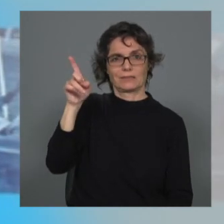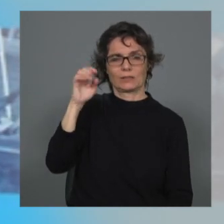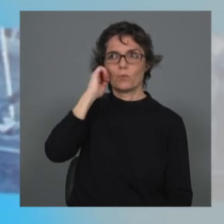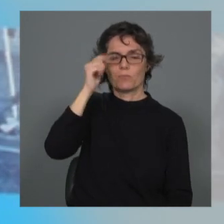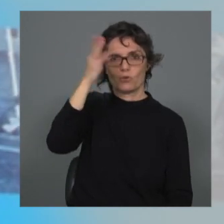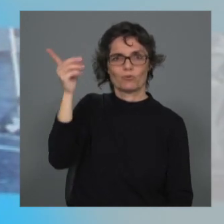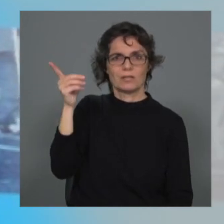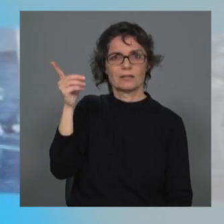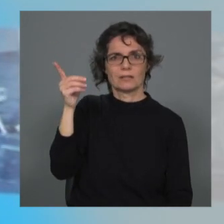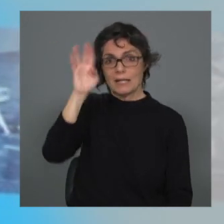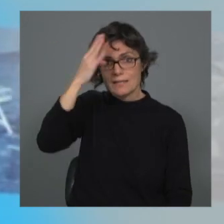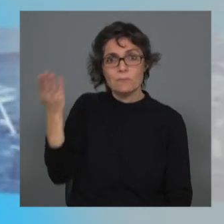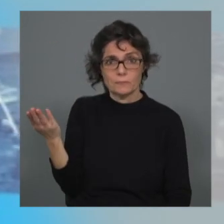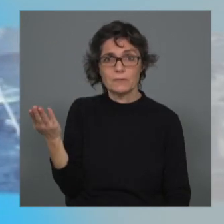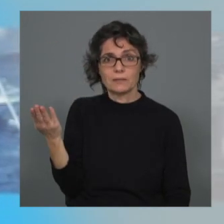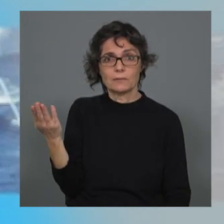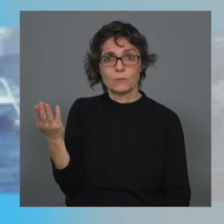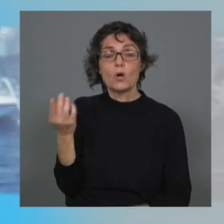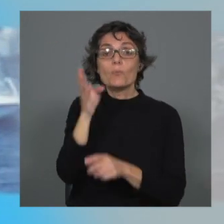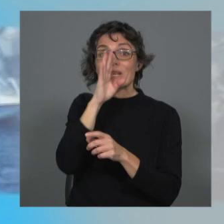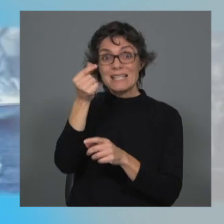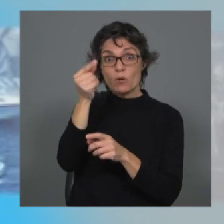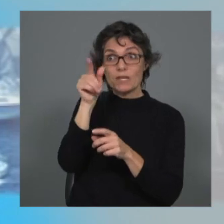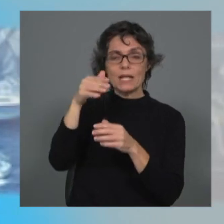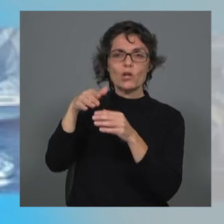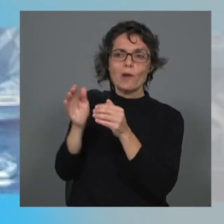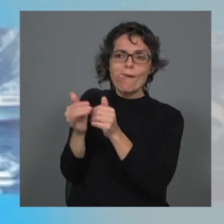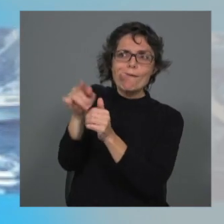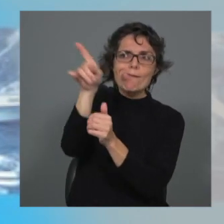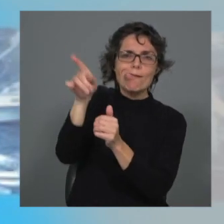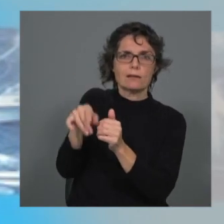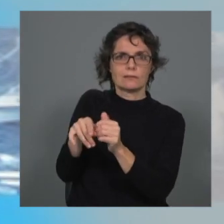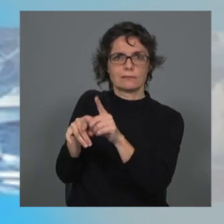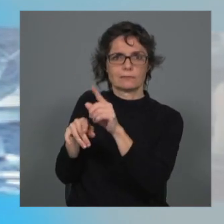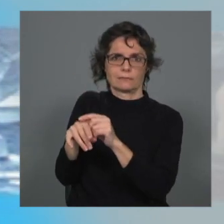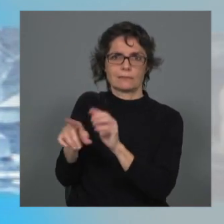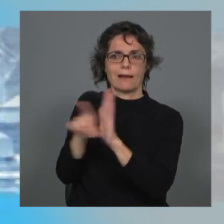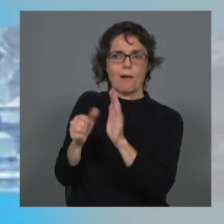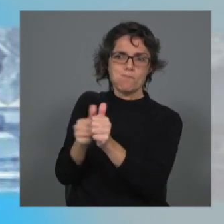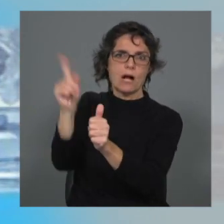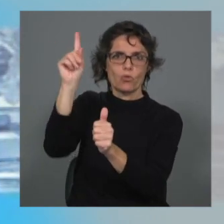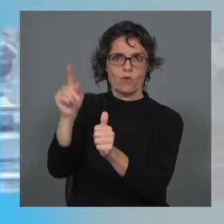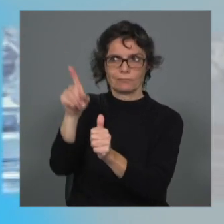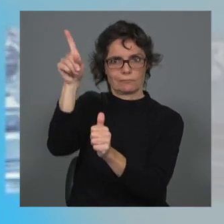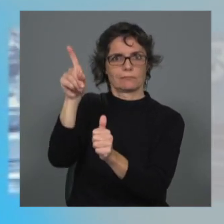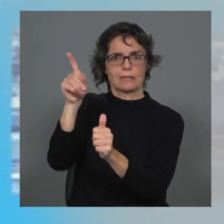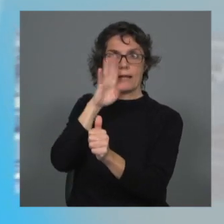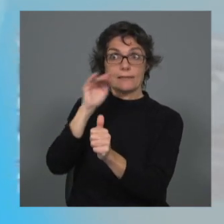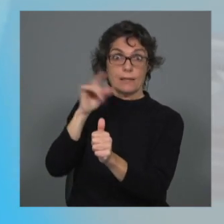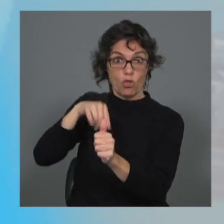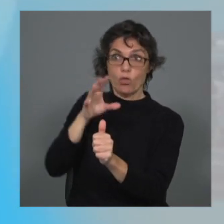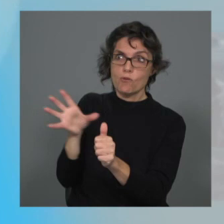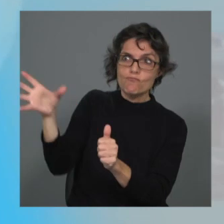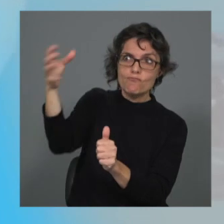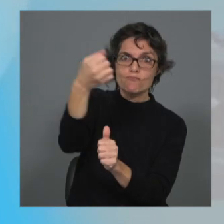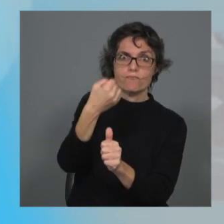consabido, de que se esse dinheiro que está fora, esse dinheiro criminoso que está fora dos circuitos, se for aplicado no combate